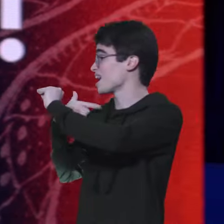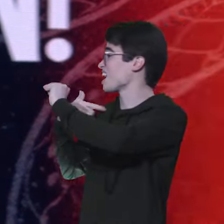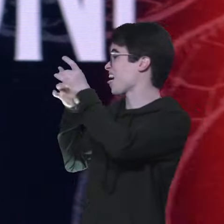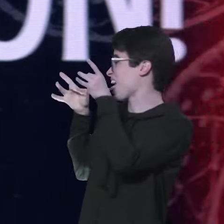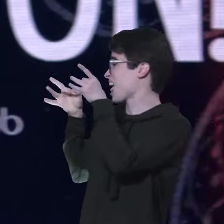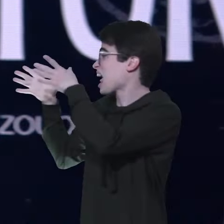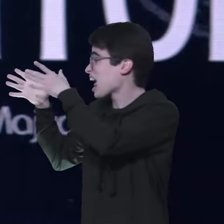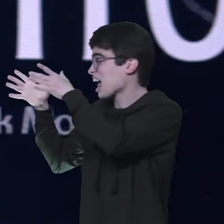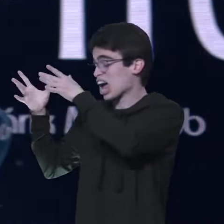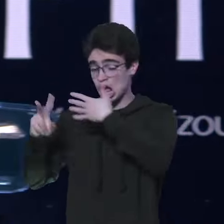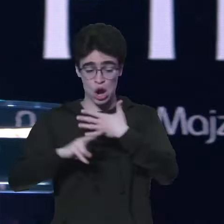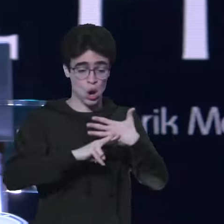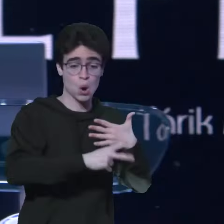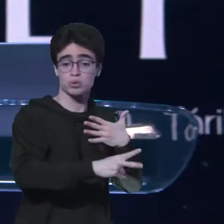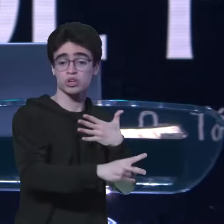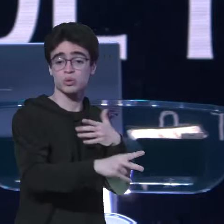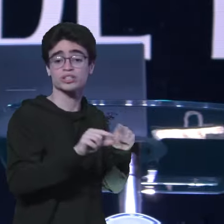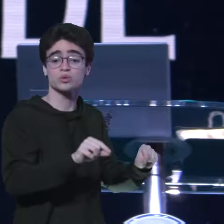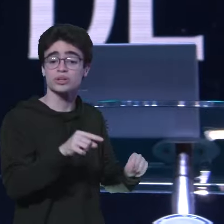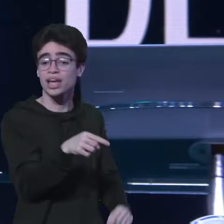quê?